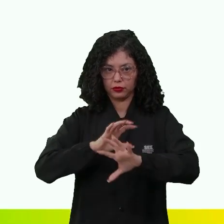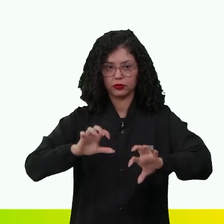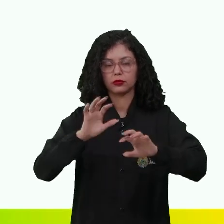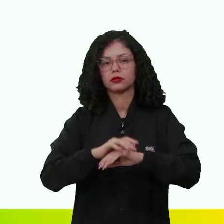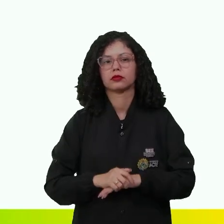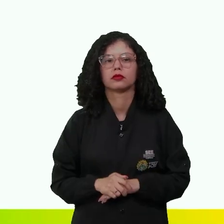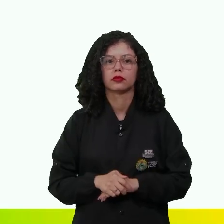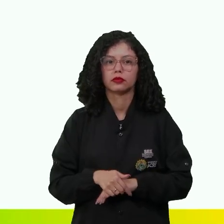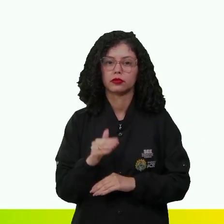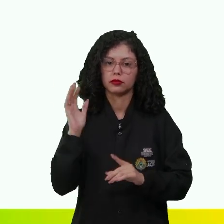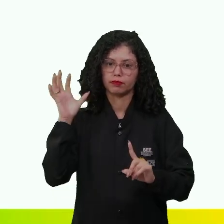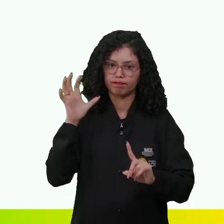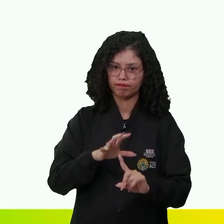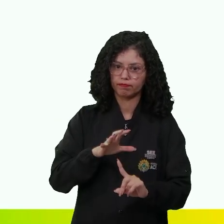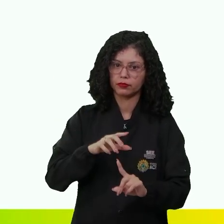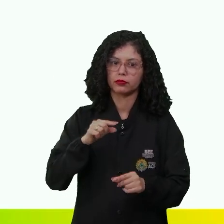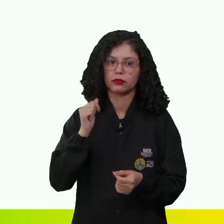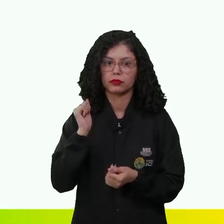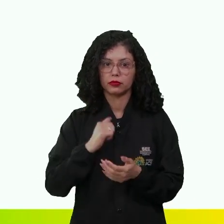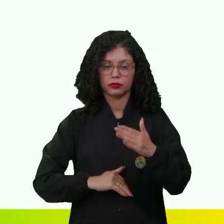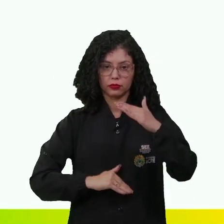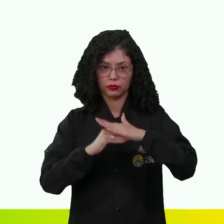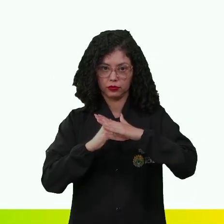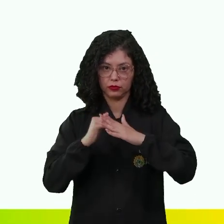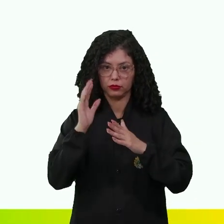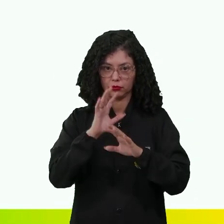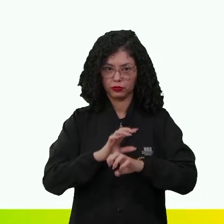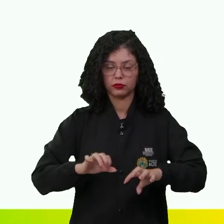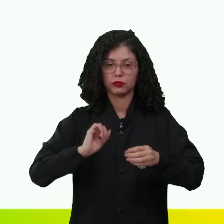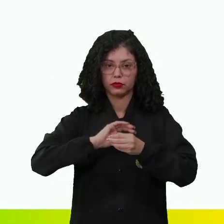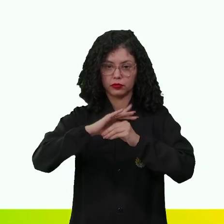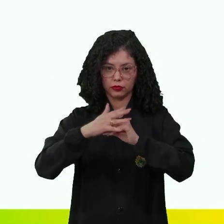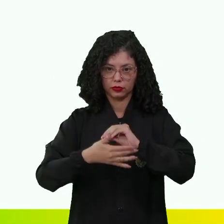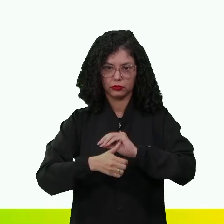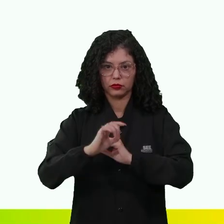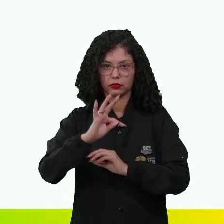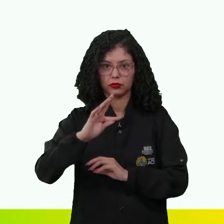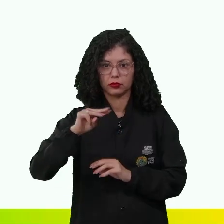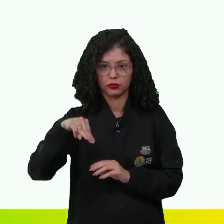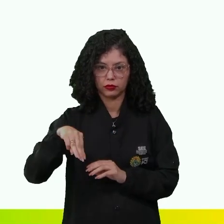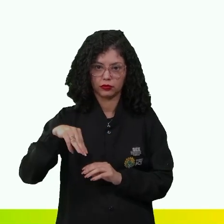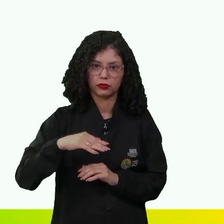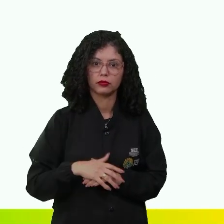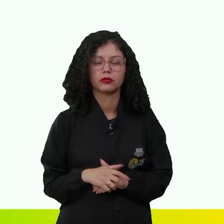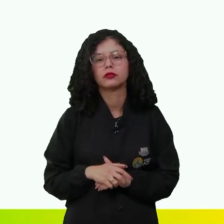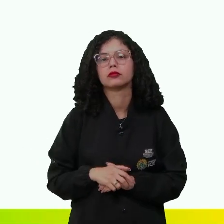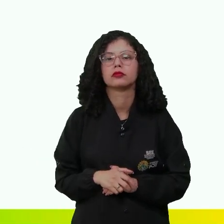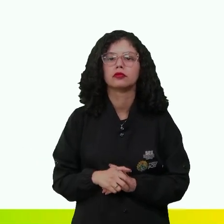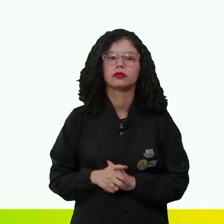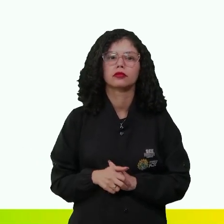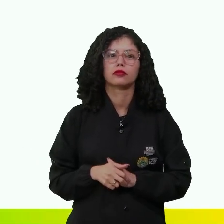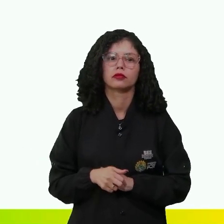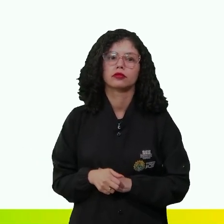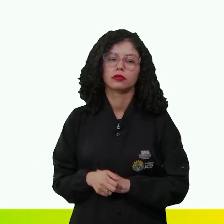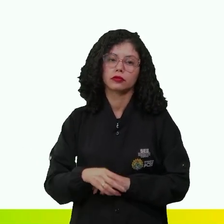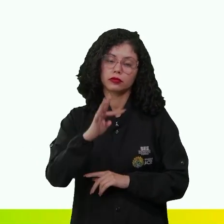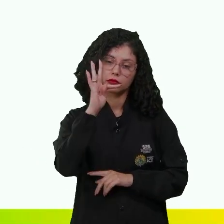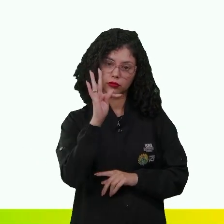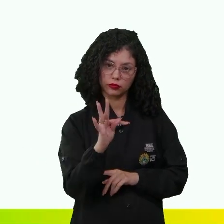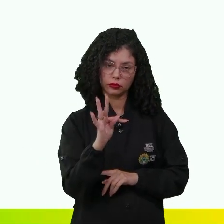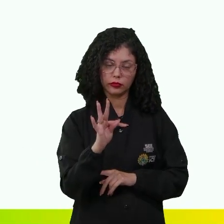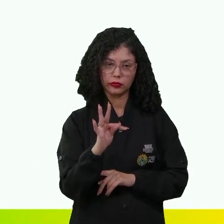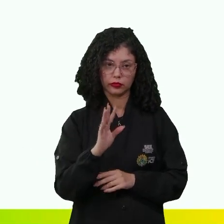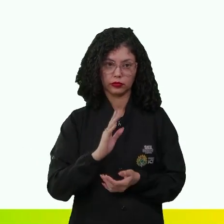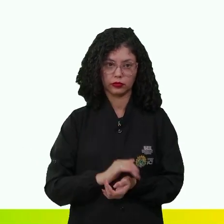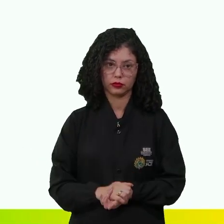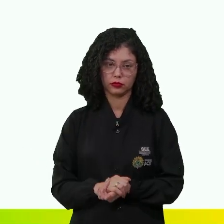assim: a pressão P de um gás, medida em atmosferas ATM, é